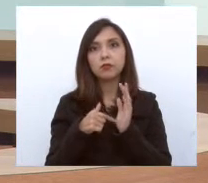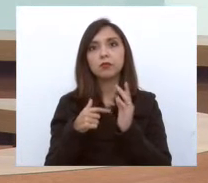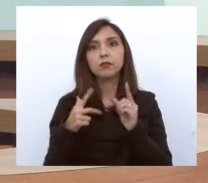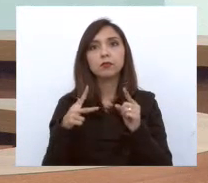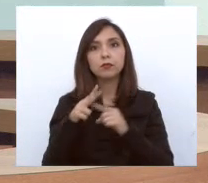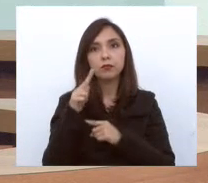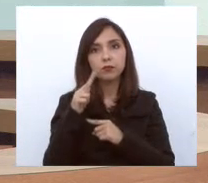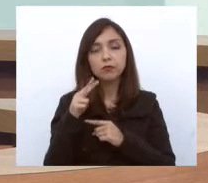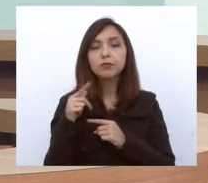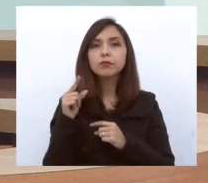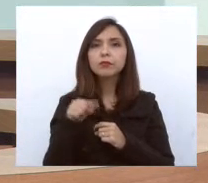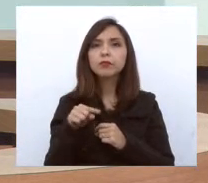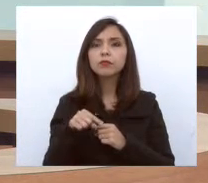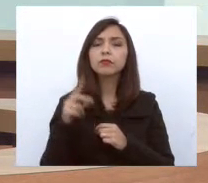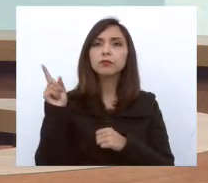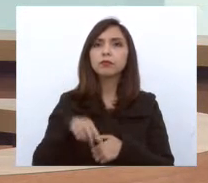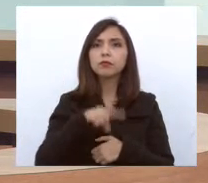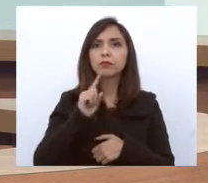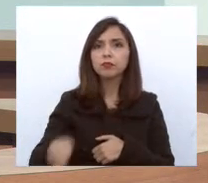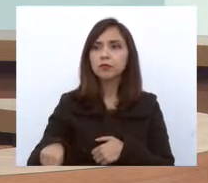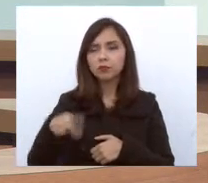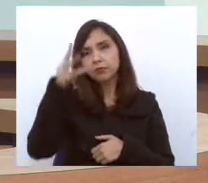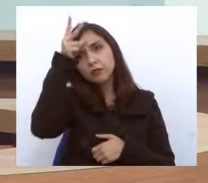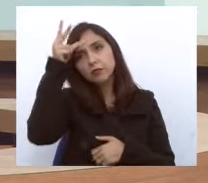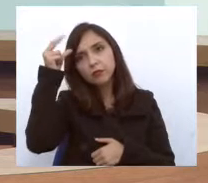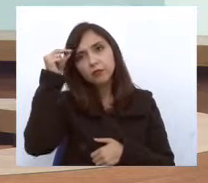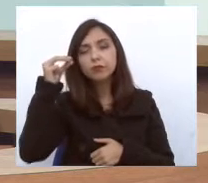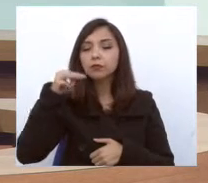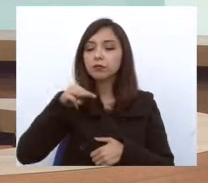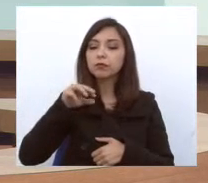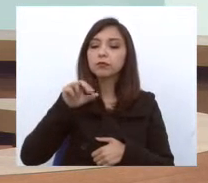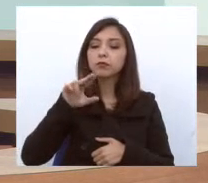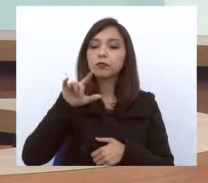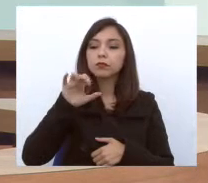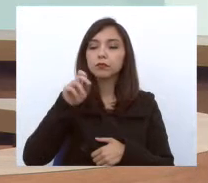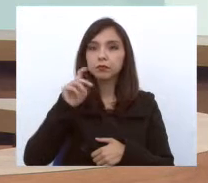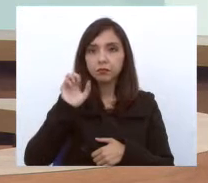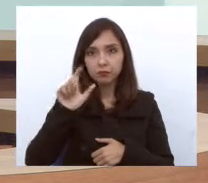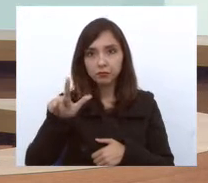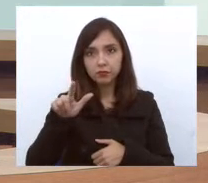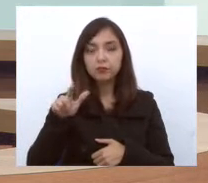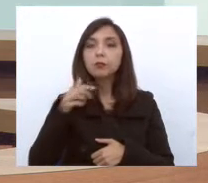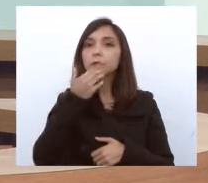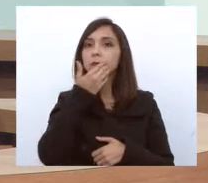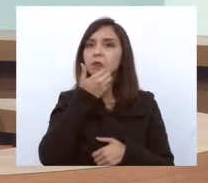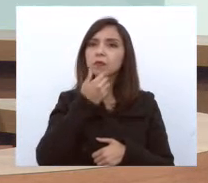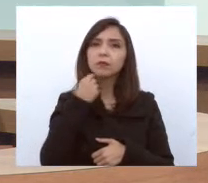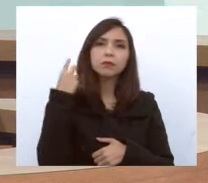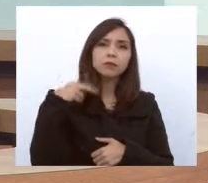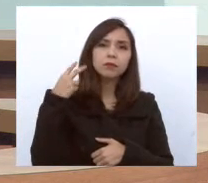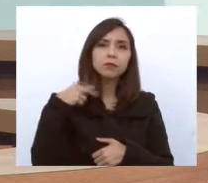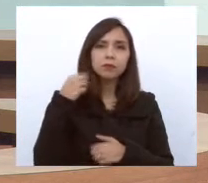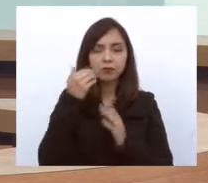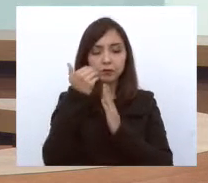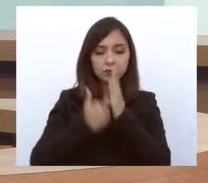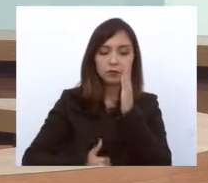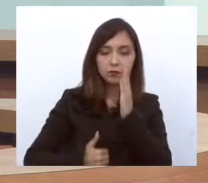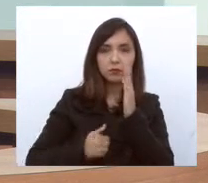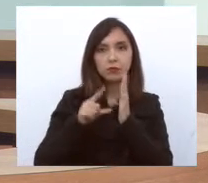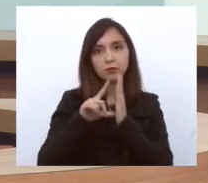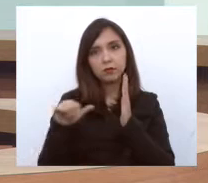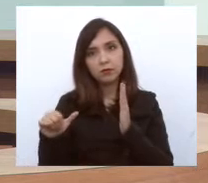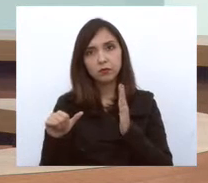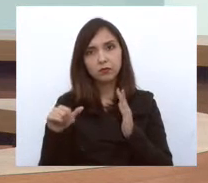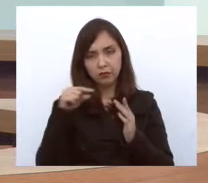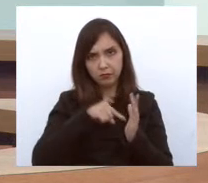vetada pelo prefeito municipal. Veio para a Câmara Municipal. Os vereadores da Câmara derrubaram essa lei. Essa lei,